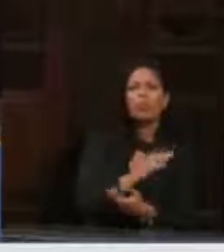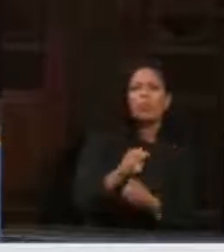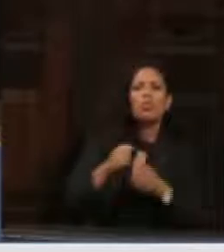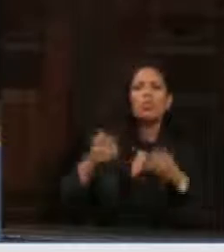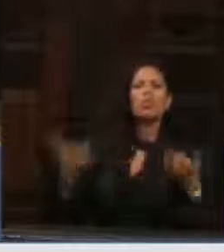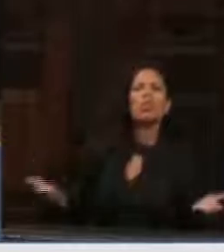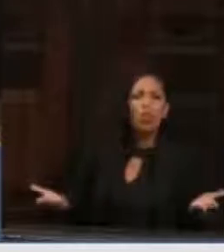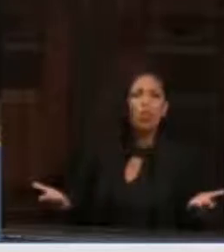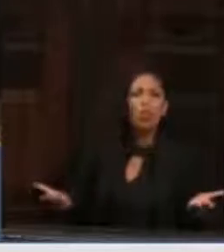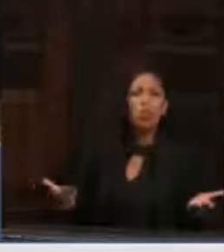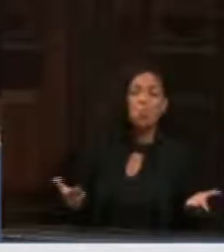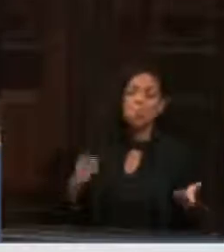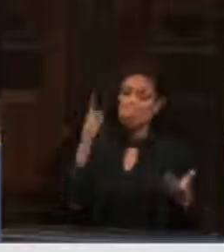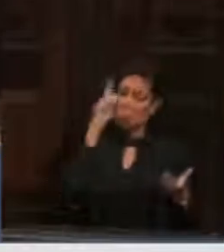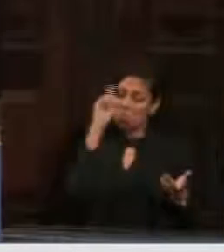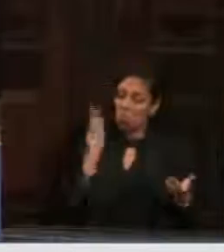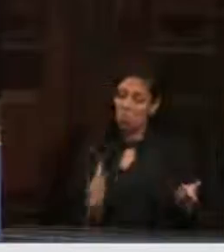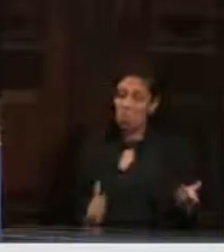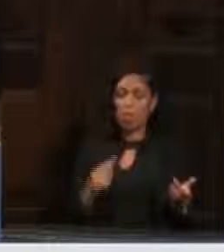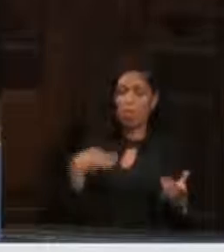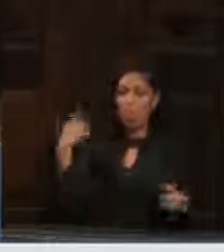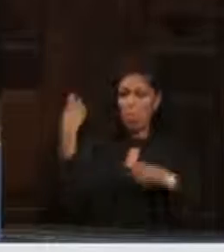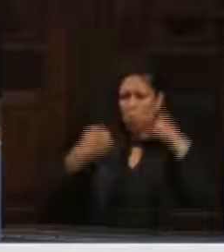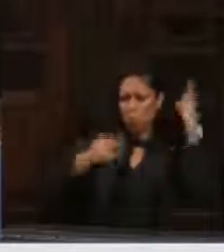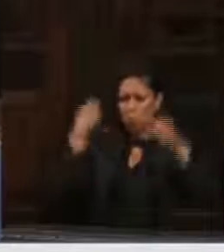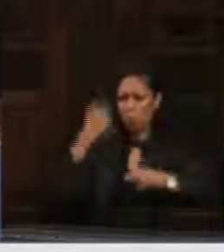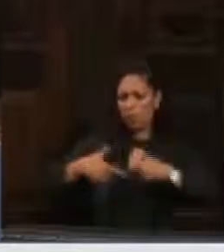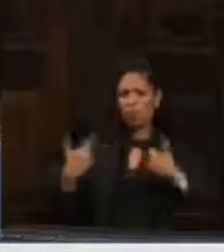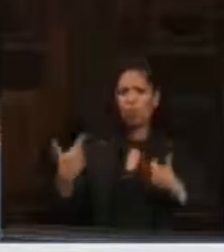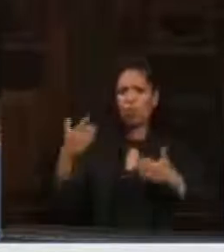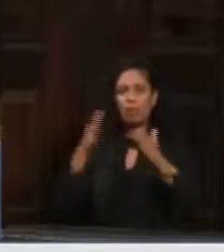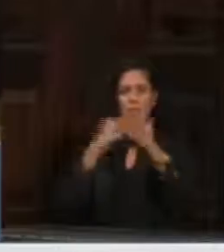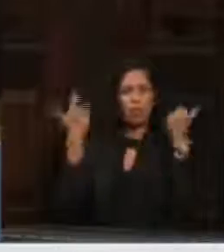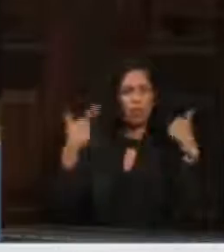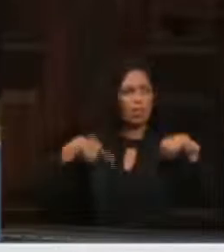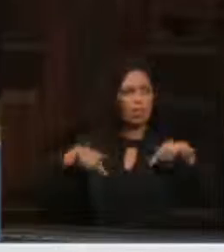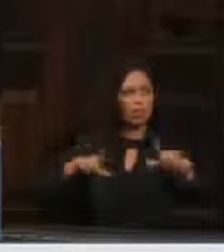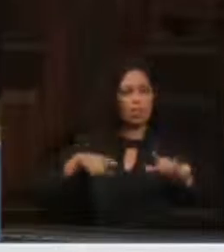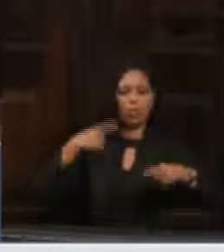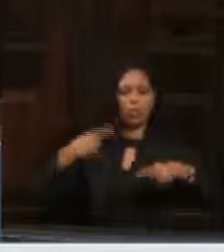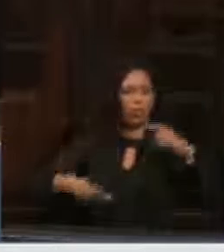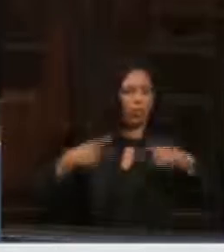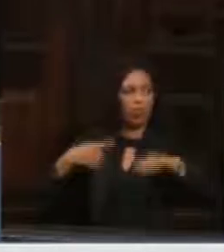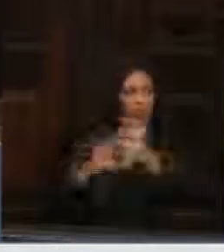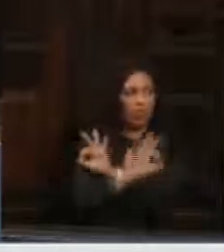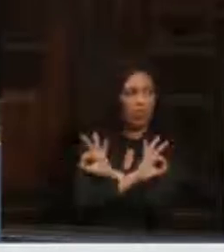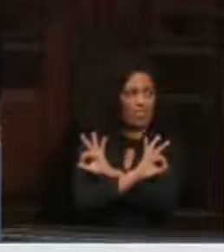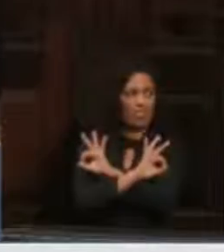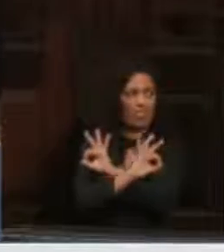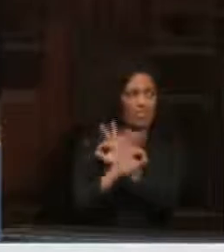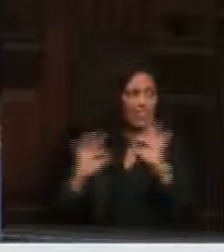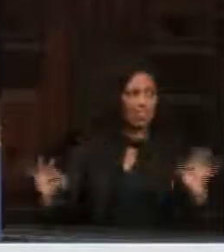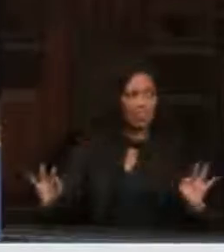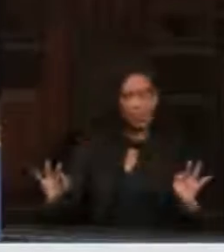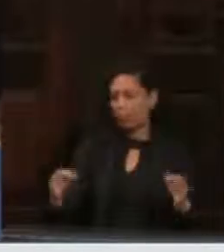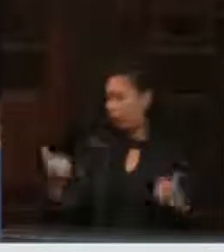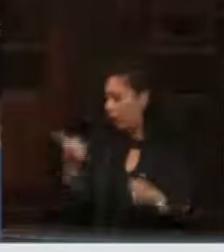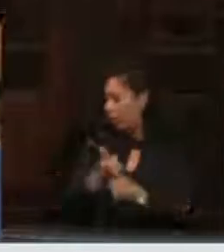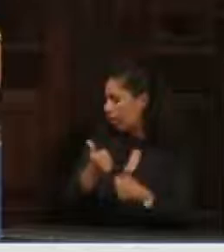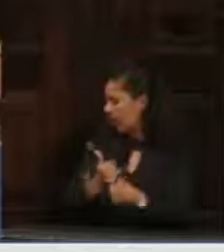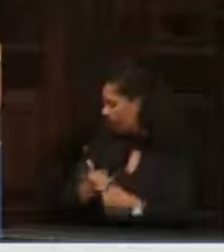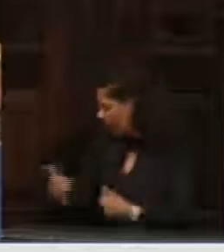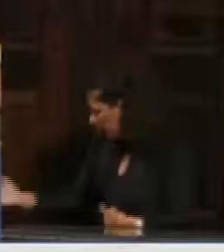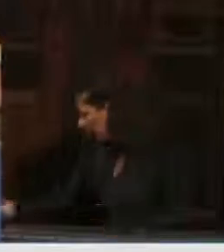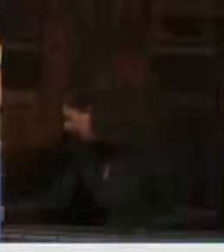muito preocupada porque essa casa não está discutindo, por exemplo, quais são as propostas para a gente